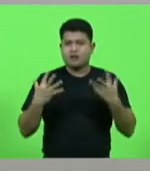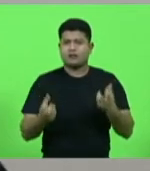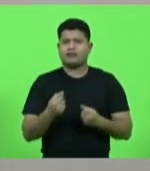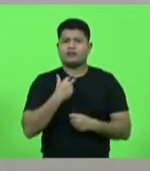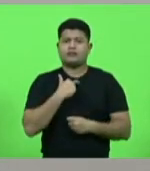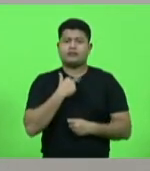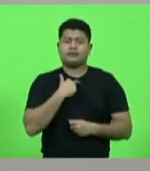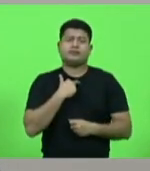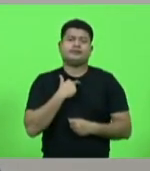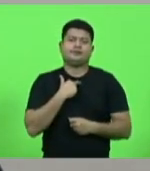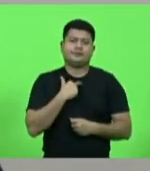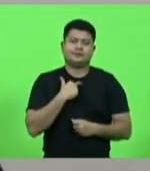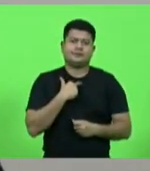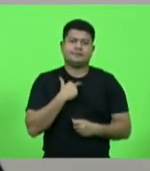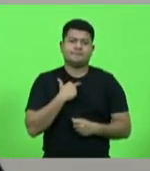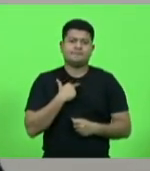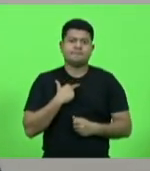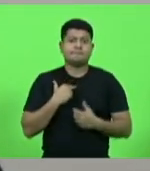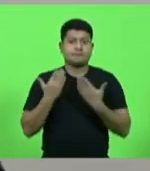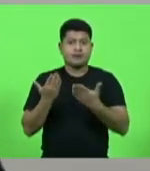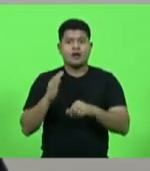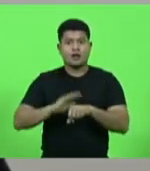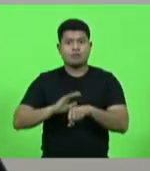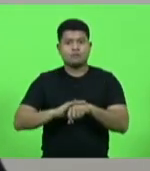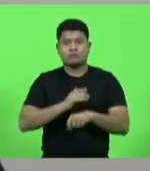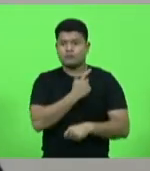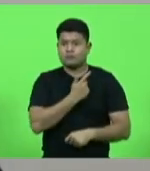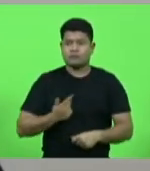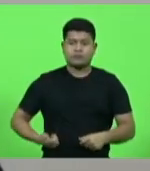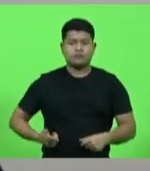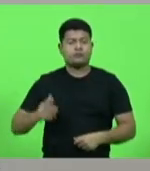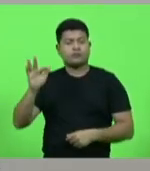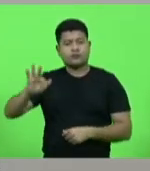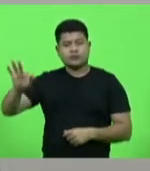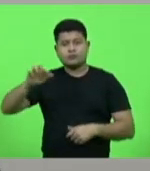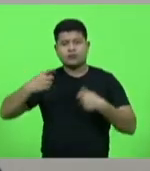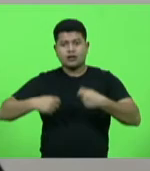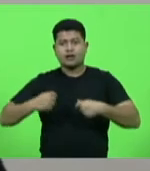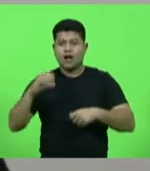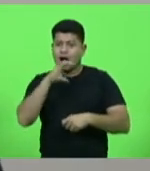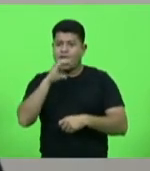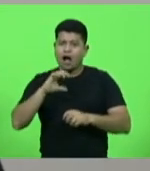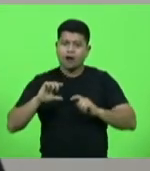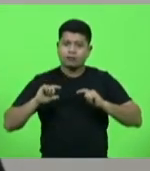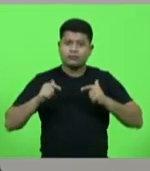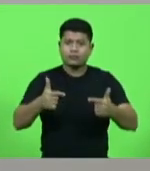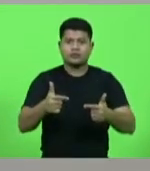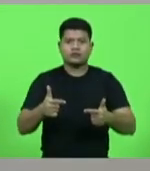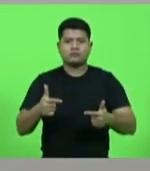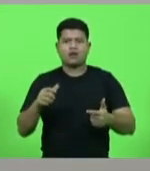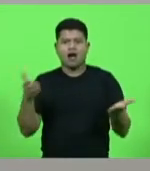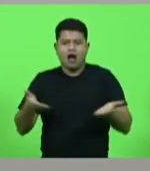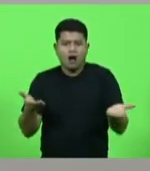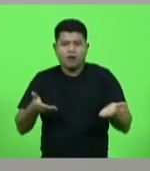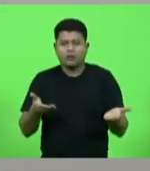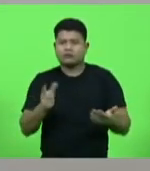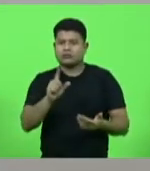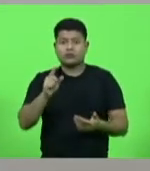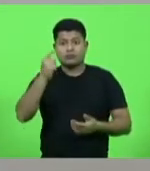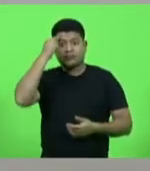O governo tem que tomar uma atitude urgente, rápida, não para hoje, para ontem.